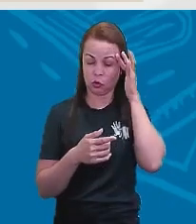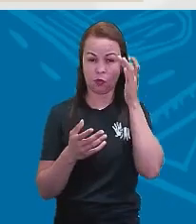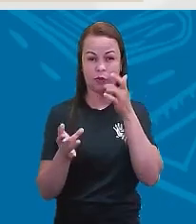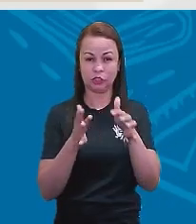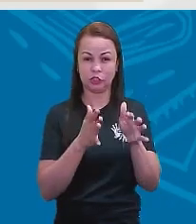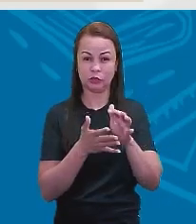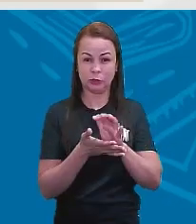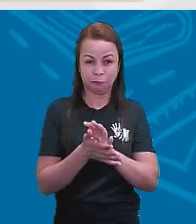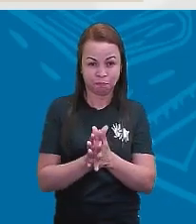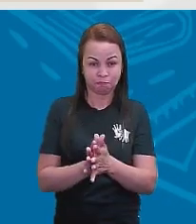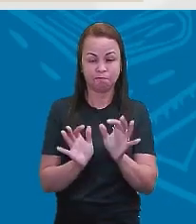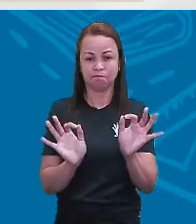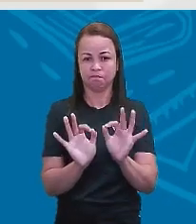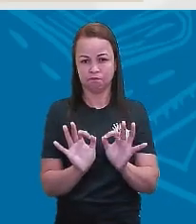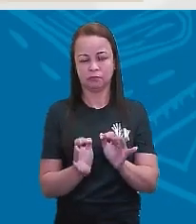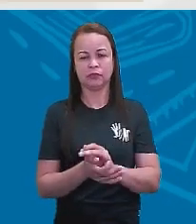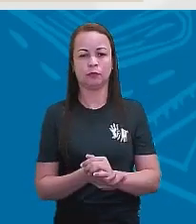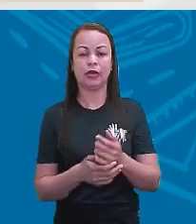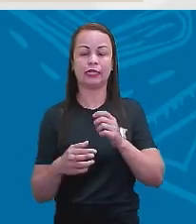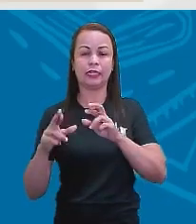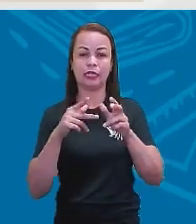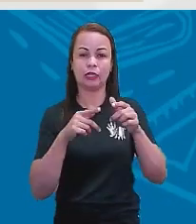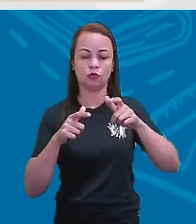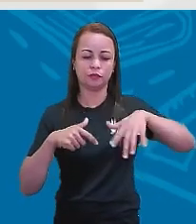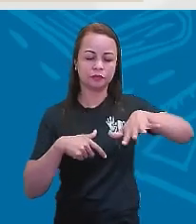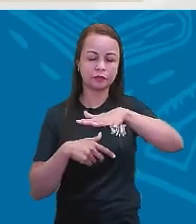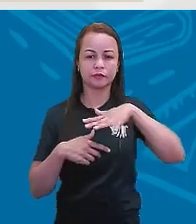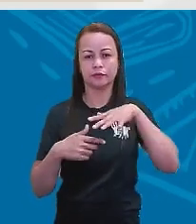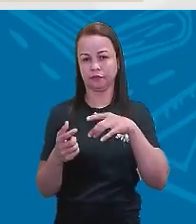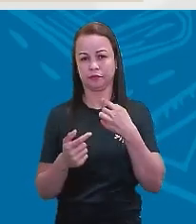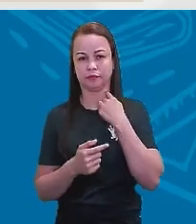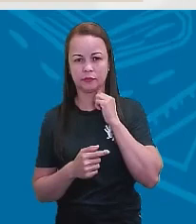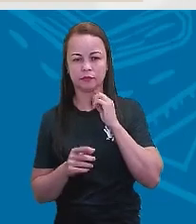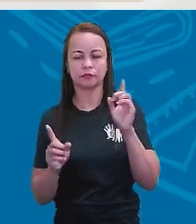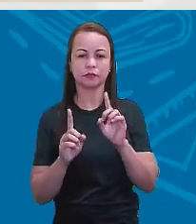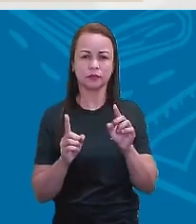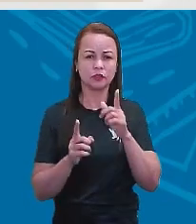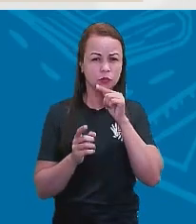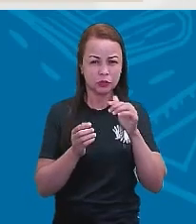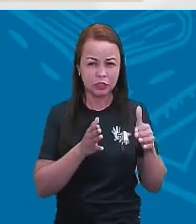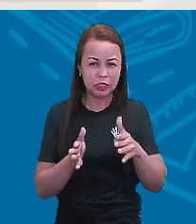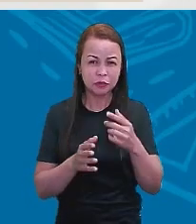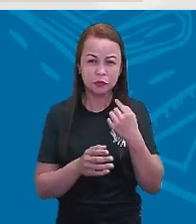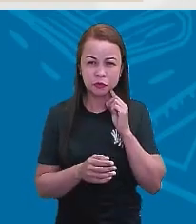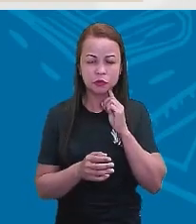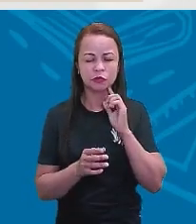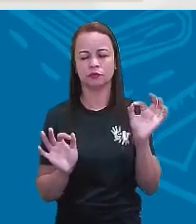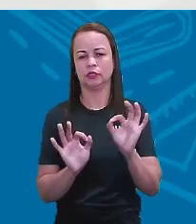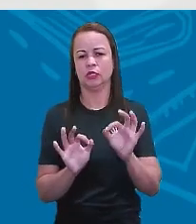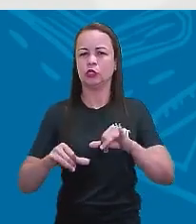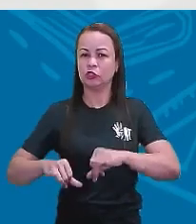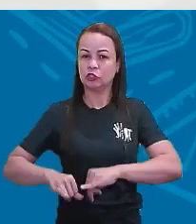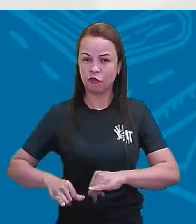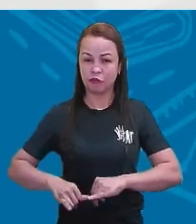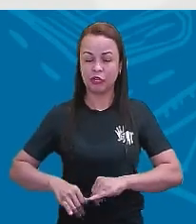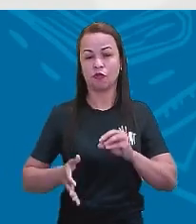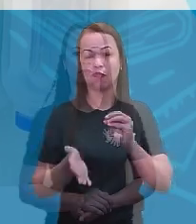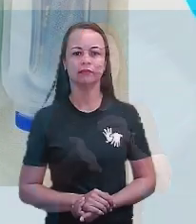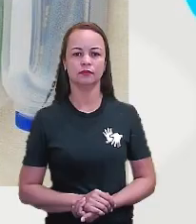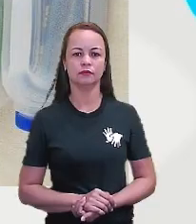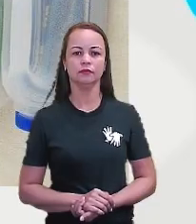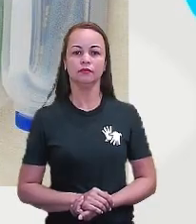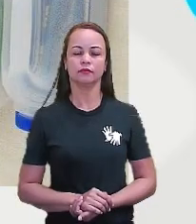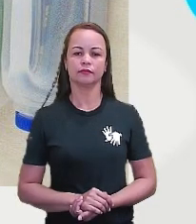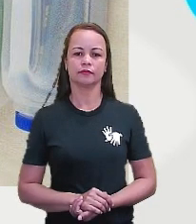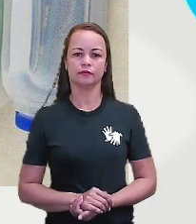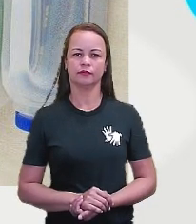que a gente não polua o nosso meio ambiente, nem os nossos rios, né? Para que a gente não também não sofra com falta de ar, né, gente?